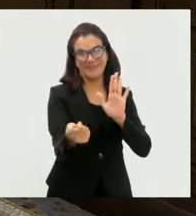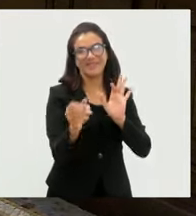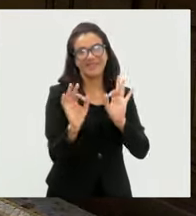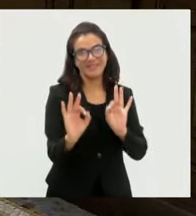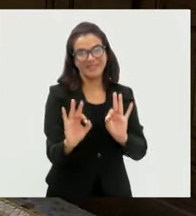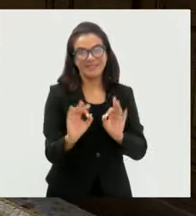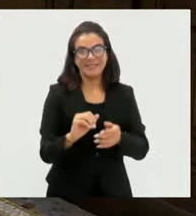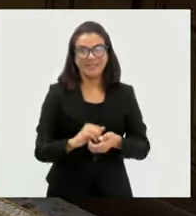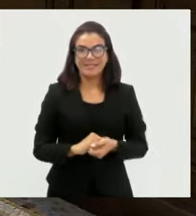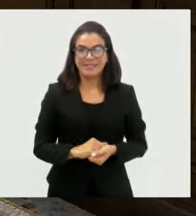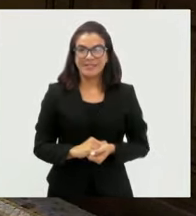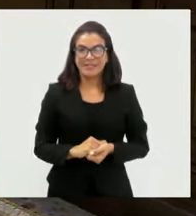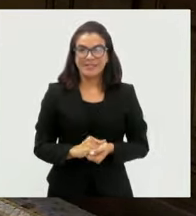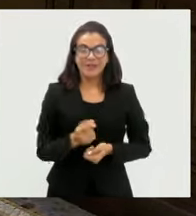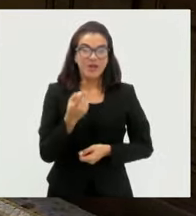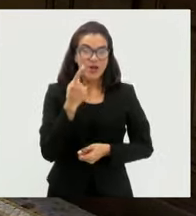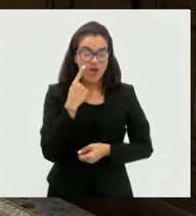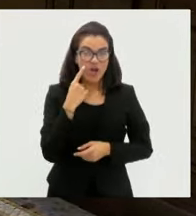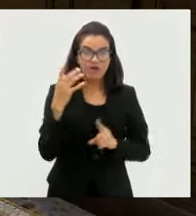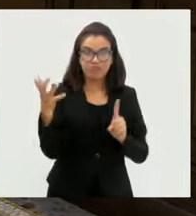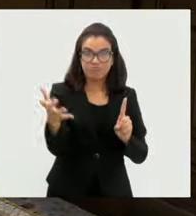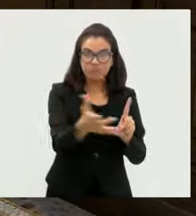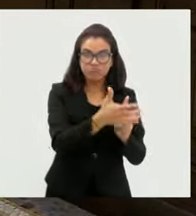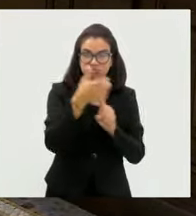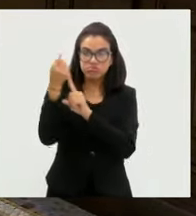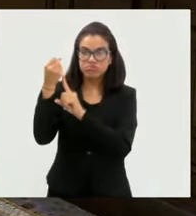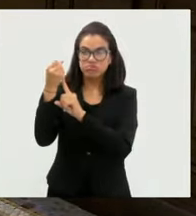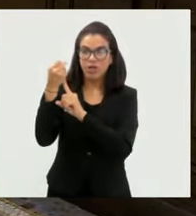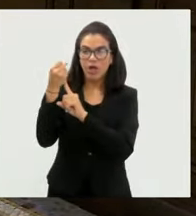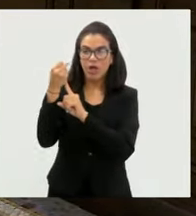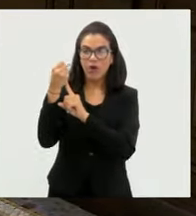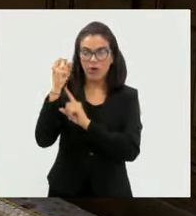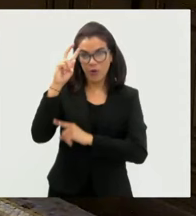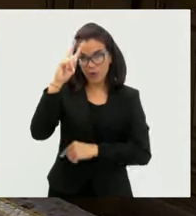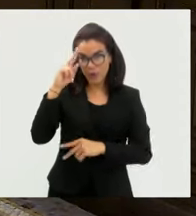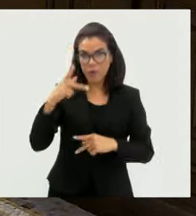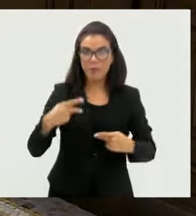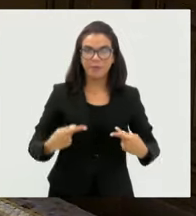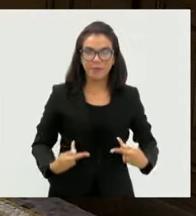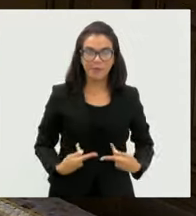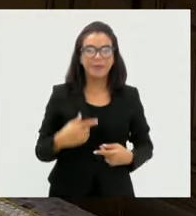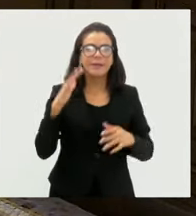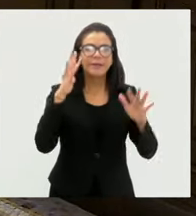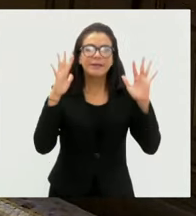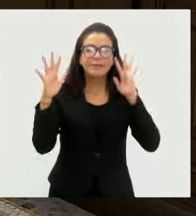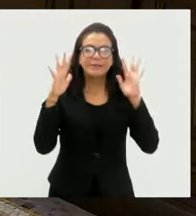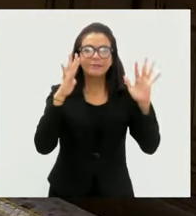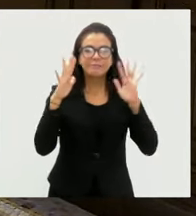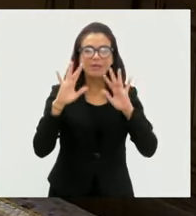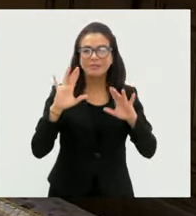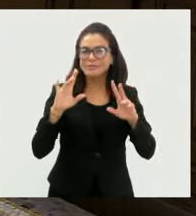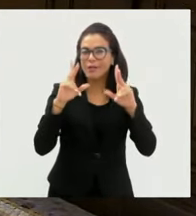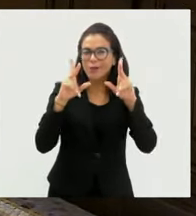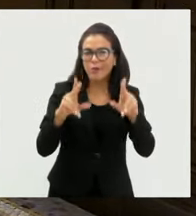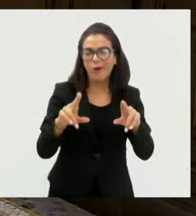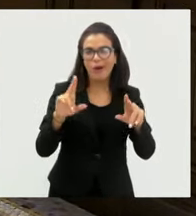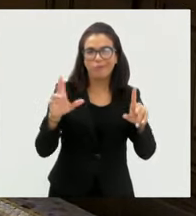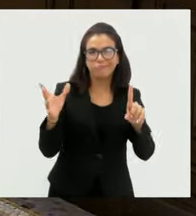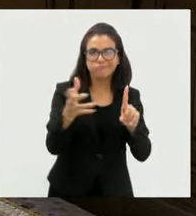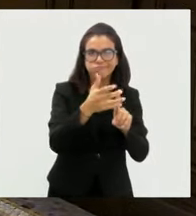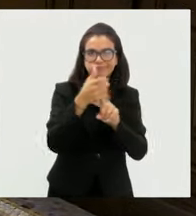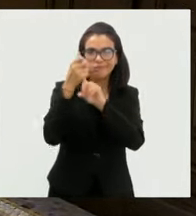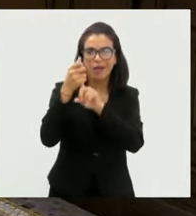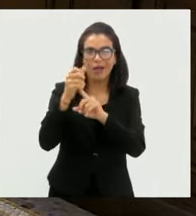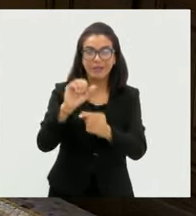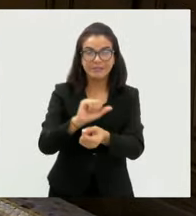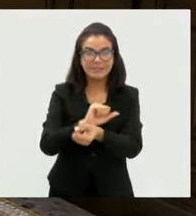Olha, o tráfico humano é uma das piores coisas que existem. Imagina uma pessoa na prática ser escravizada, né? Seja